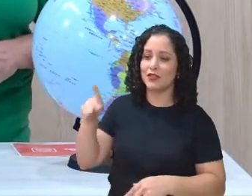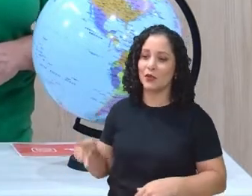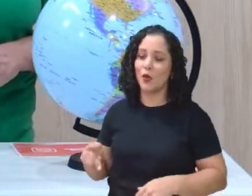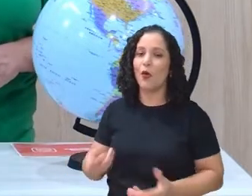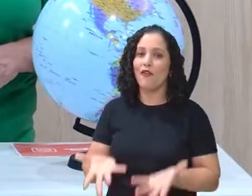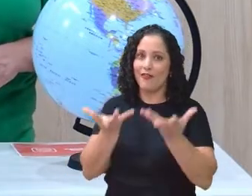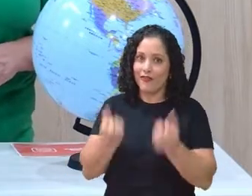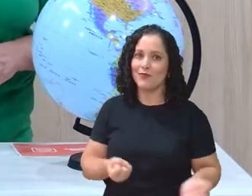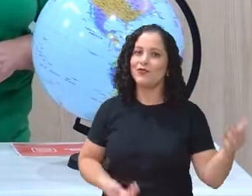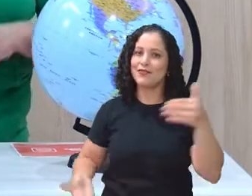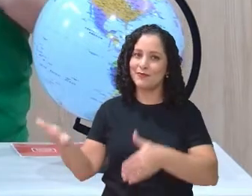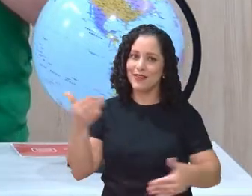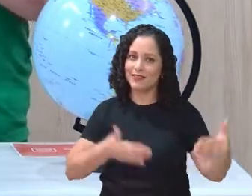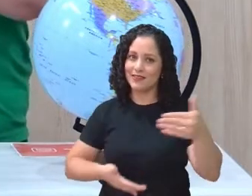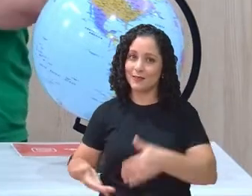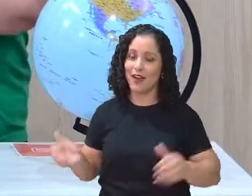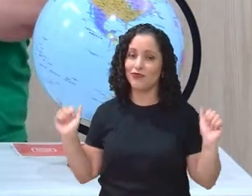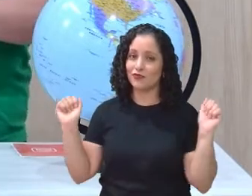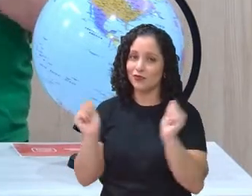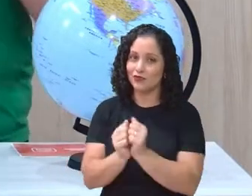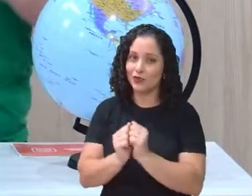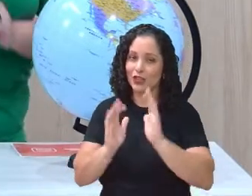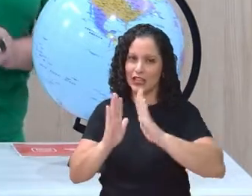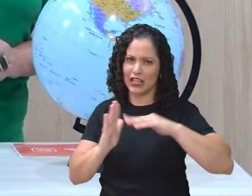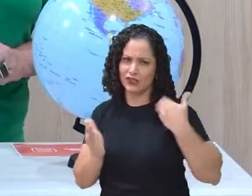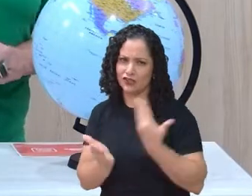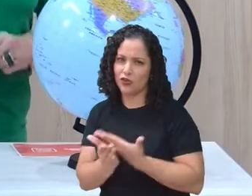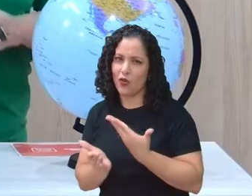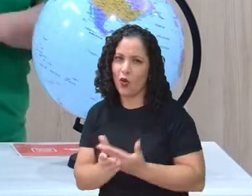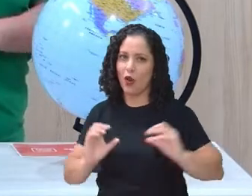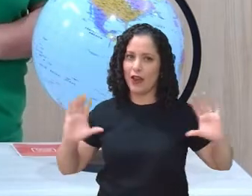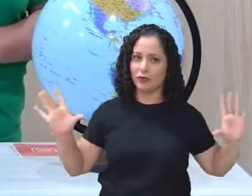vamos participar juntos, Escola Regular e a